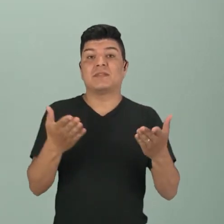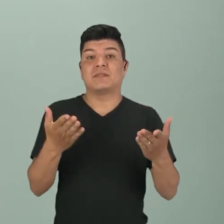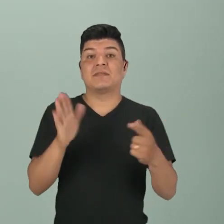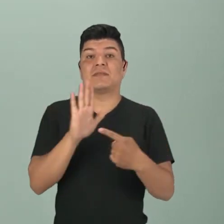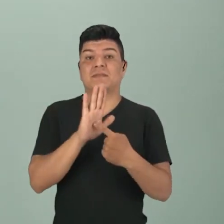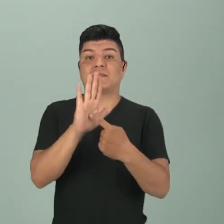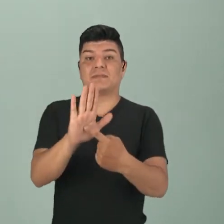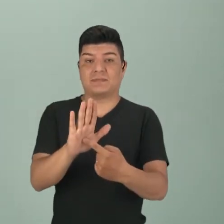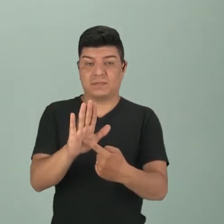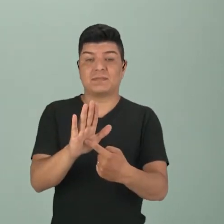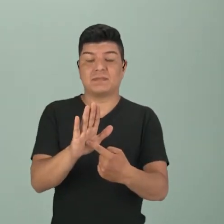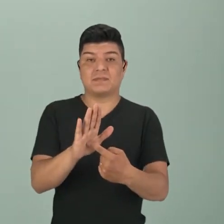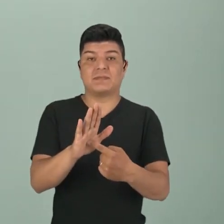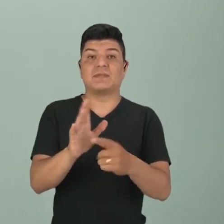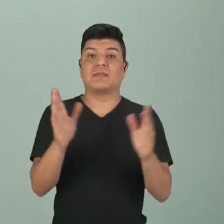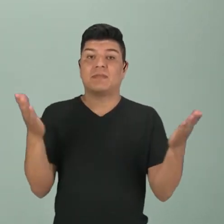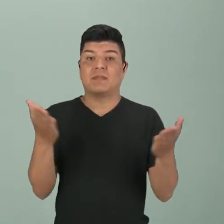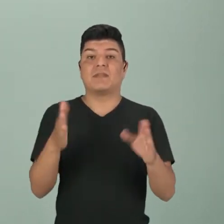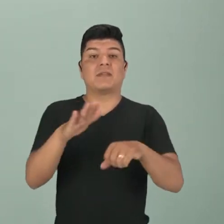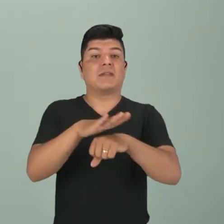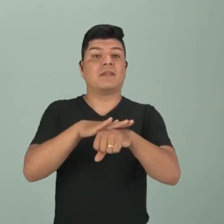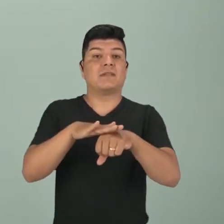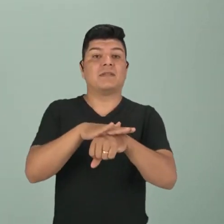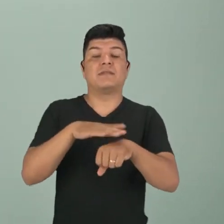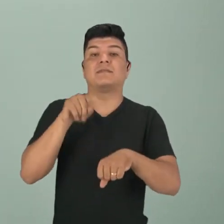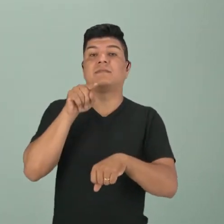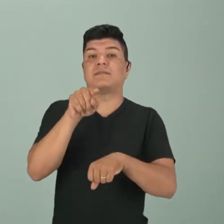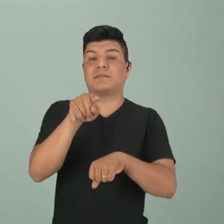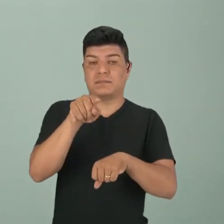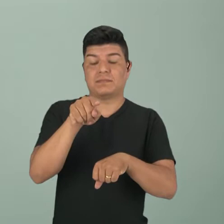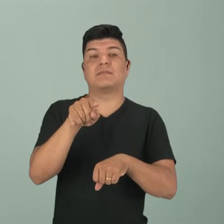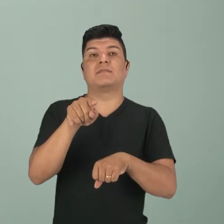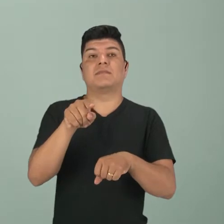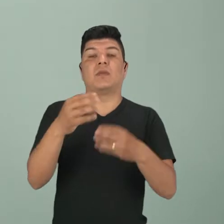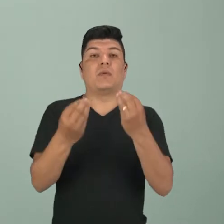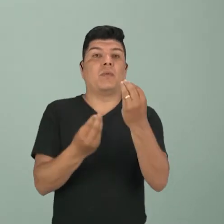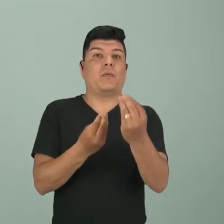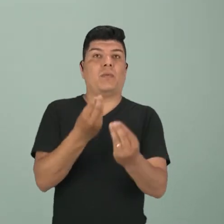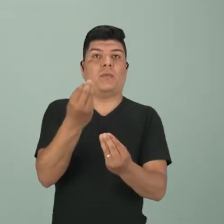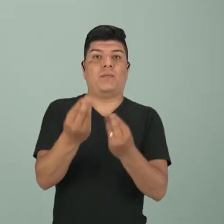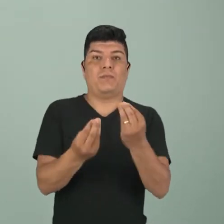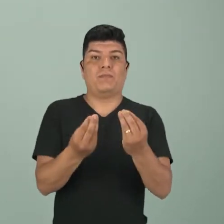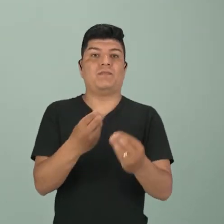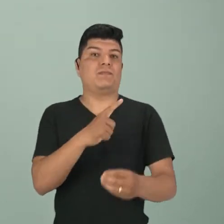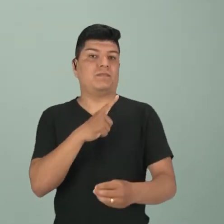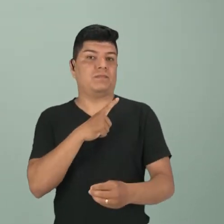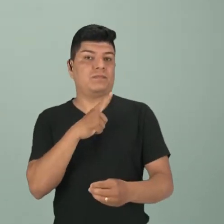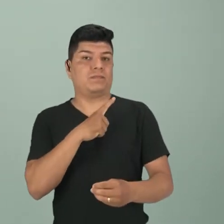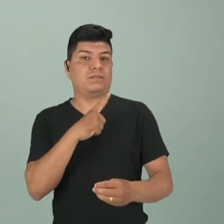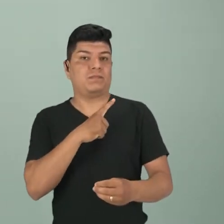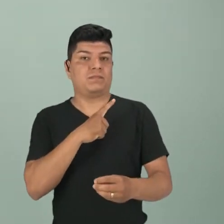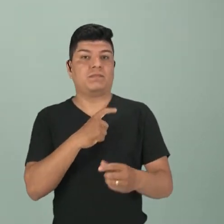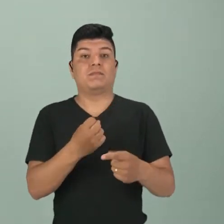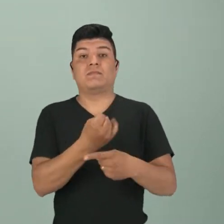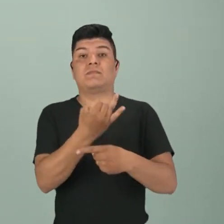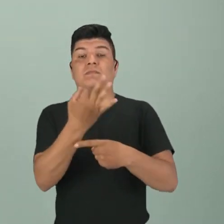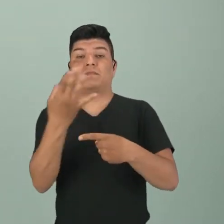destacamos, resolvemos separar esse momento para conversar com vocês a respeito das condições de existência de